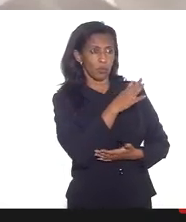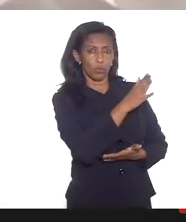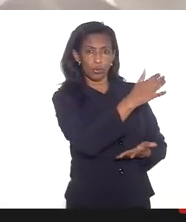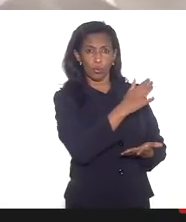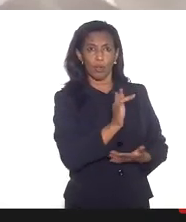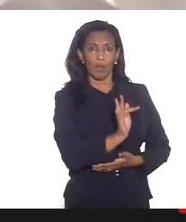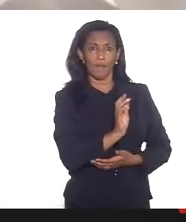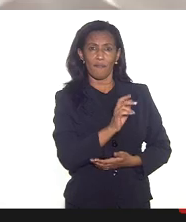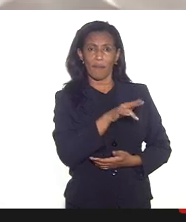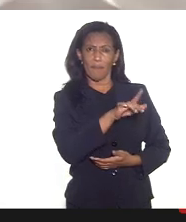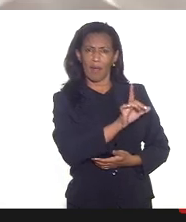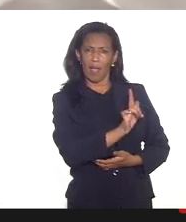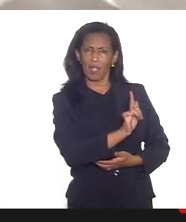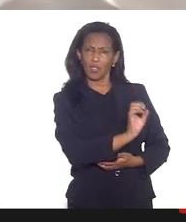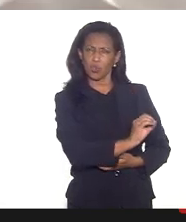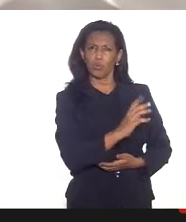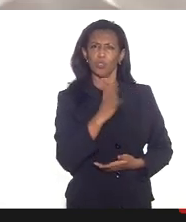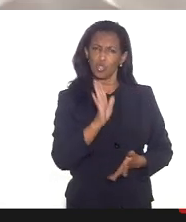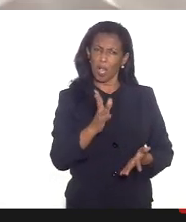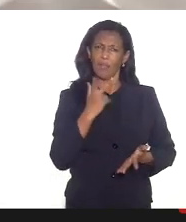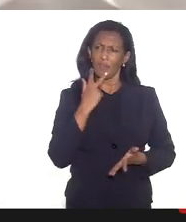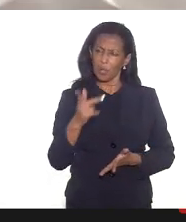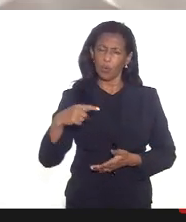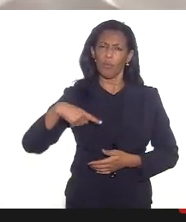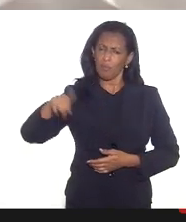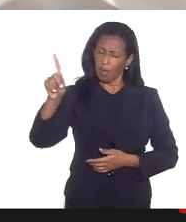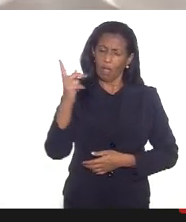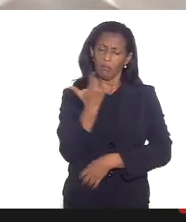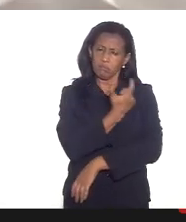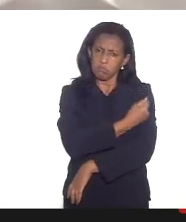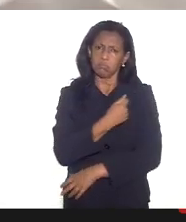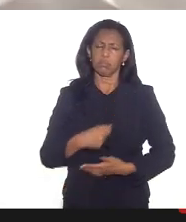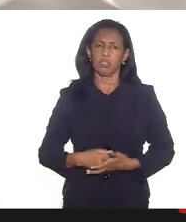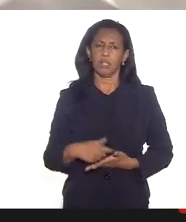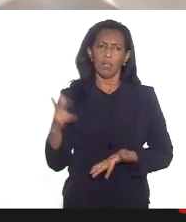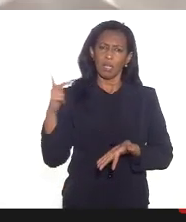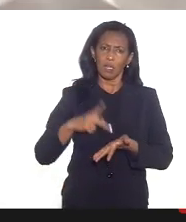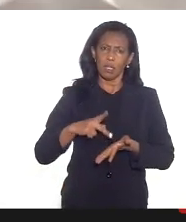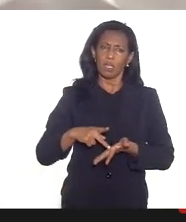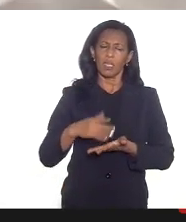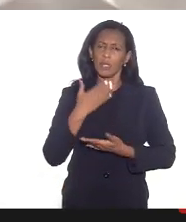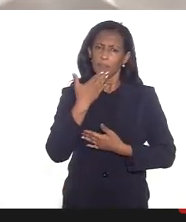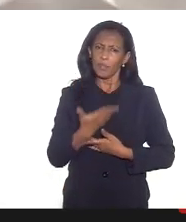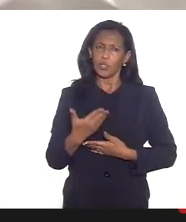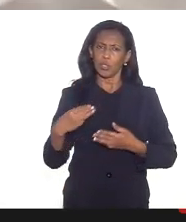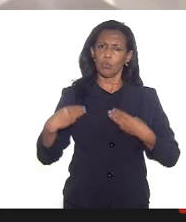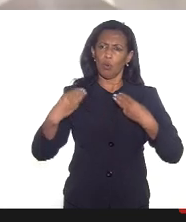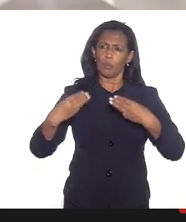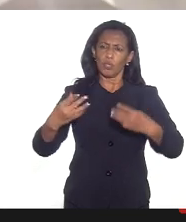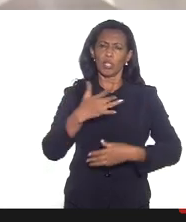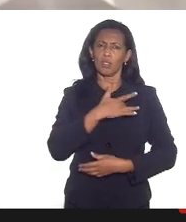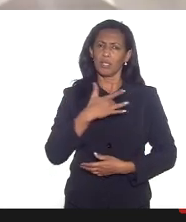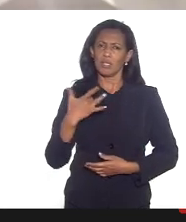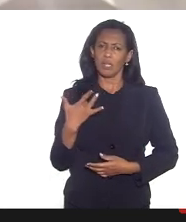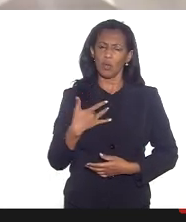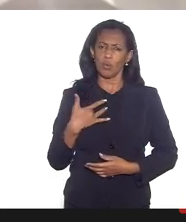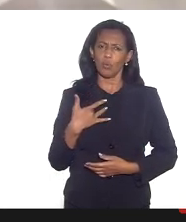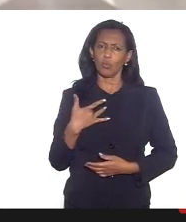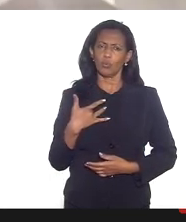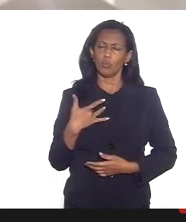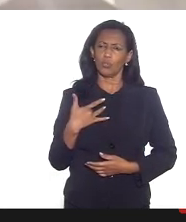Melânia febbrajo já tenha recomendado a vacinação e sugerida Ministério da Saúde que